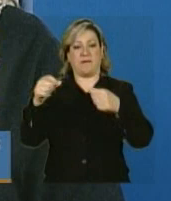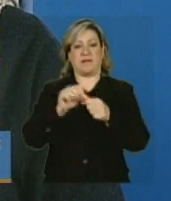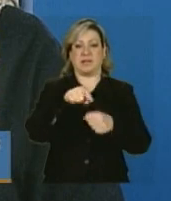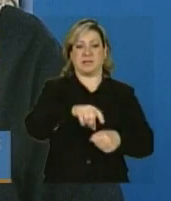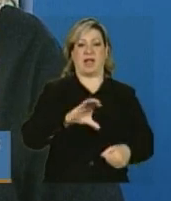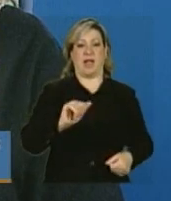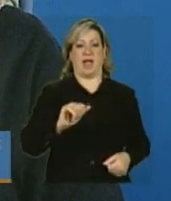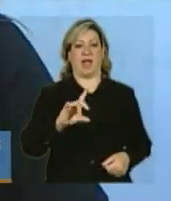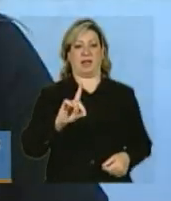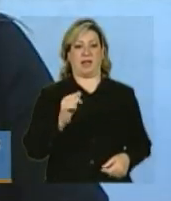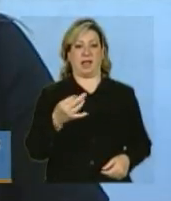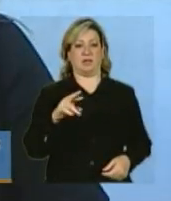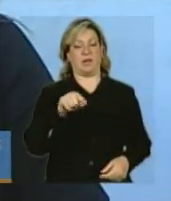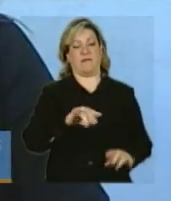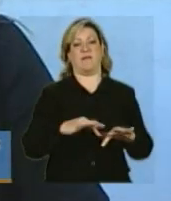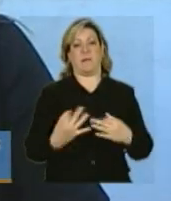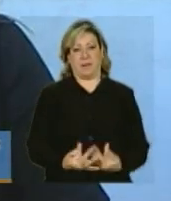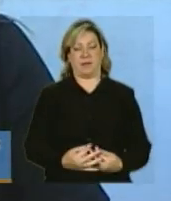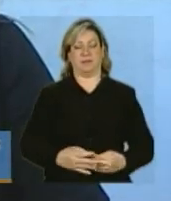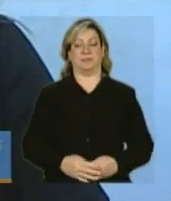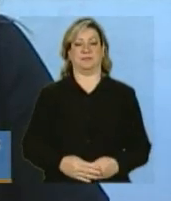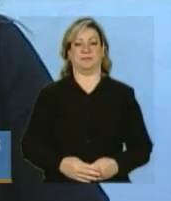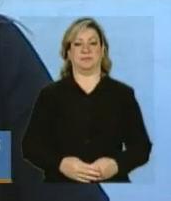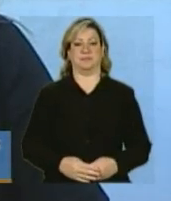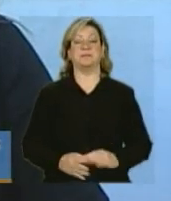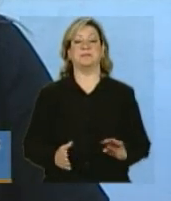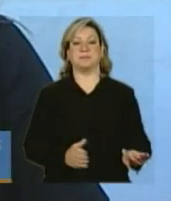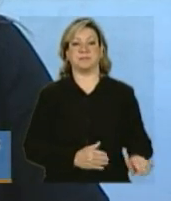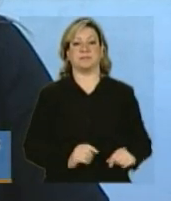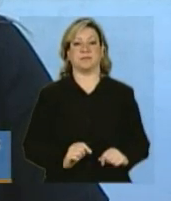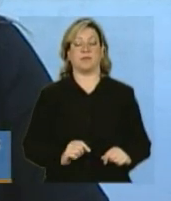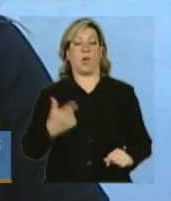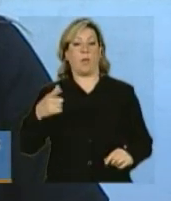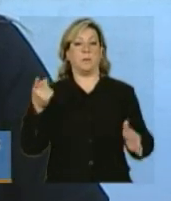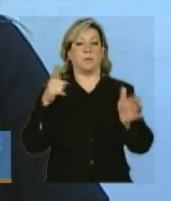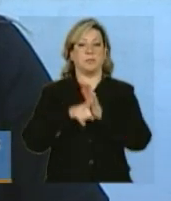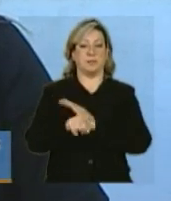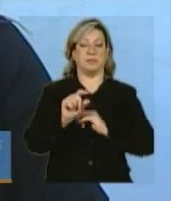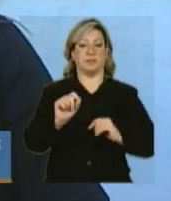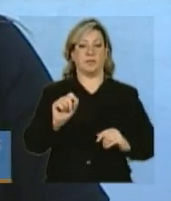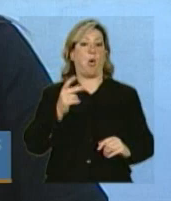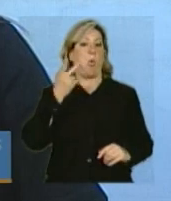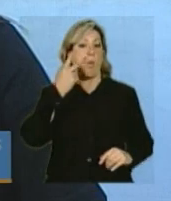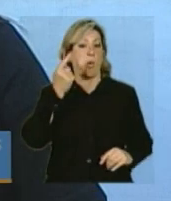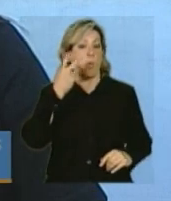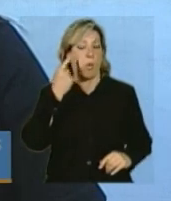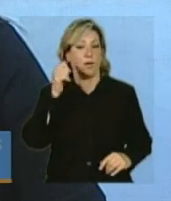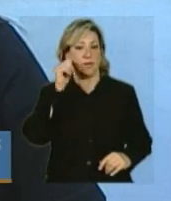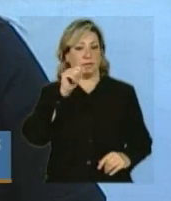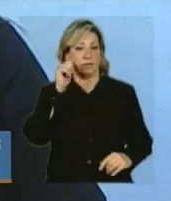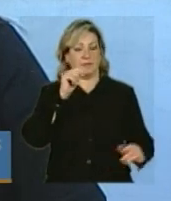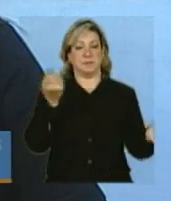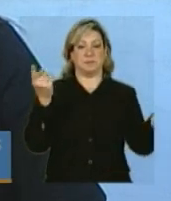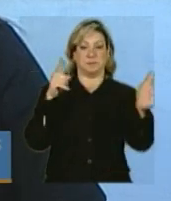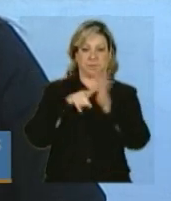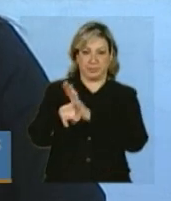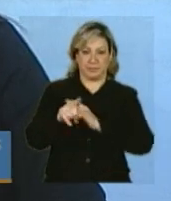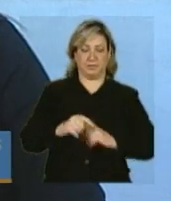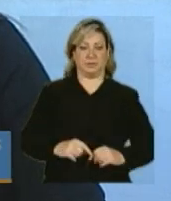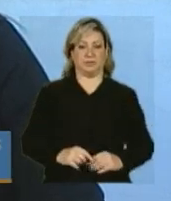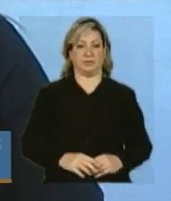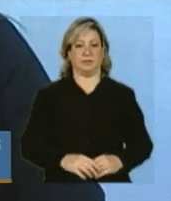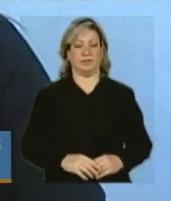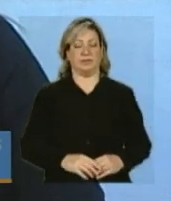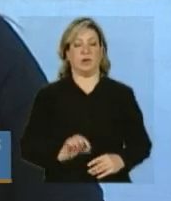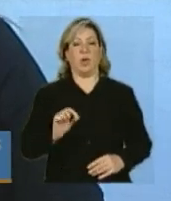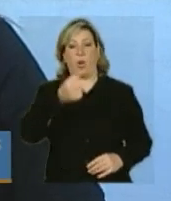dessa família. Tânia, Eliane, assessora técnica, ela é do Ceará, da cidade de Mauriti. A pergunta é o seguinte: